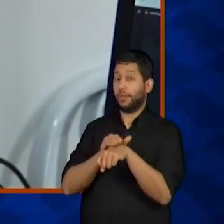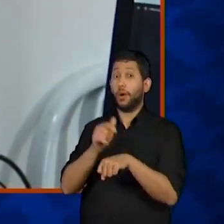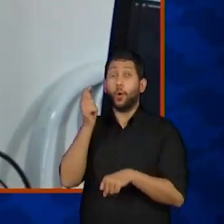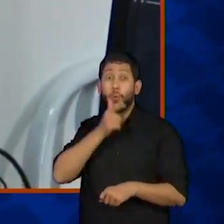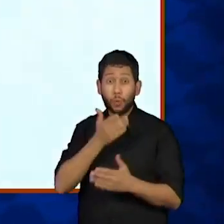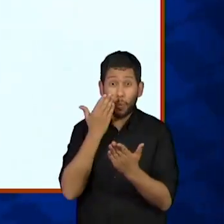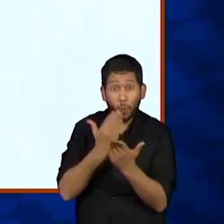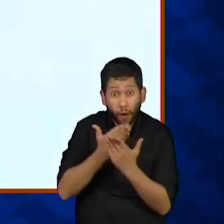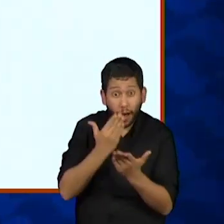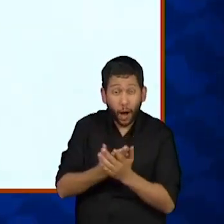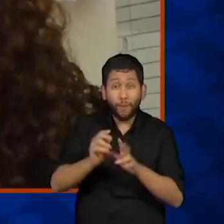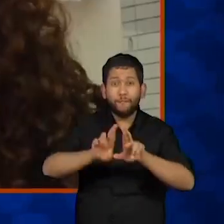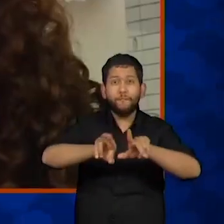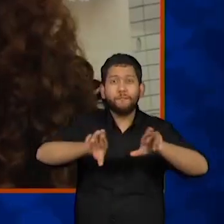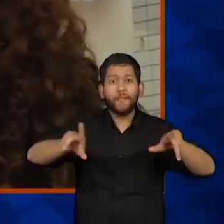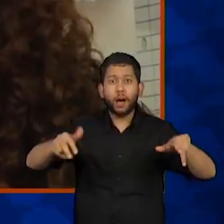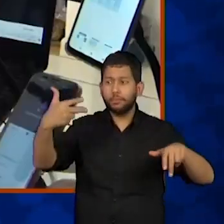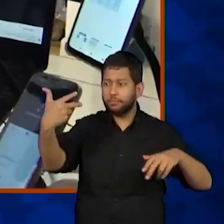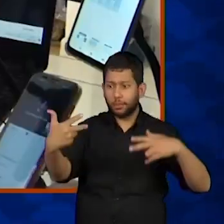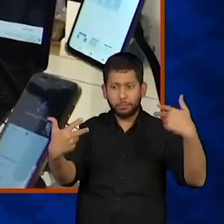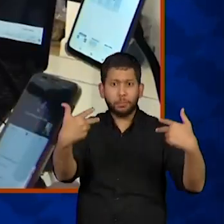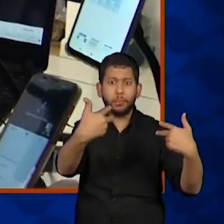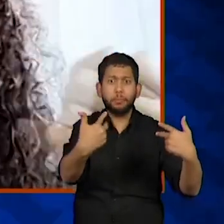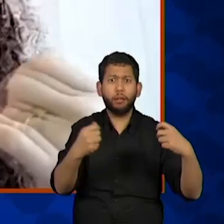aula simultaneamente.